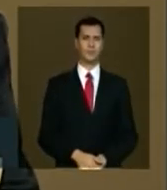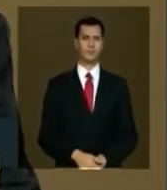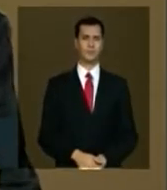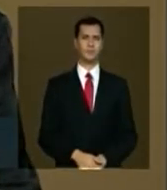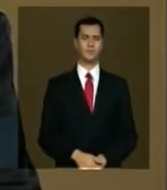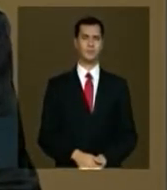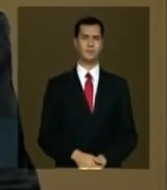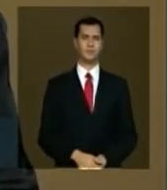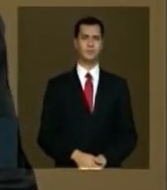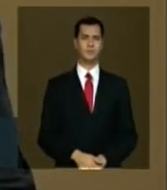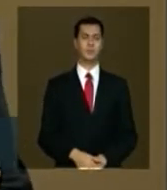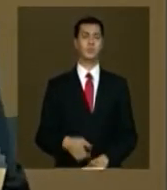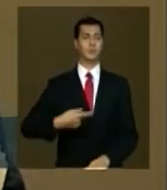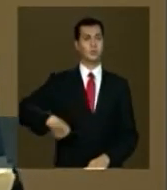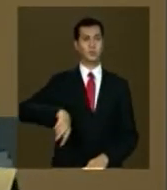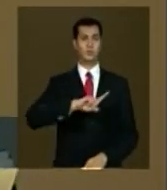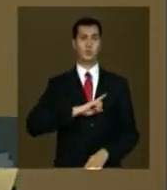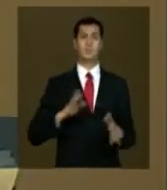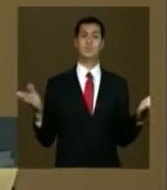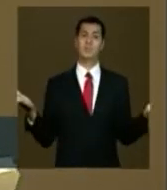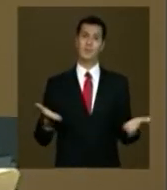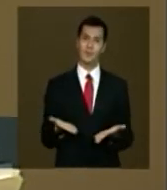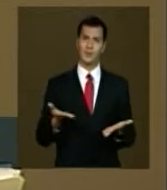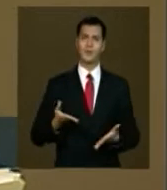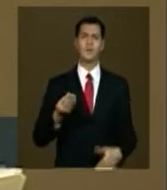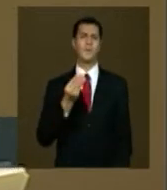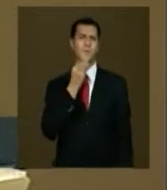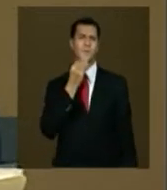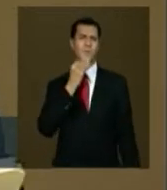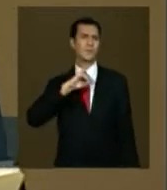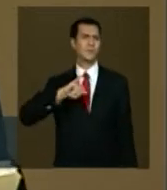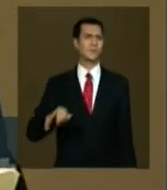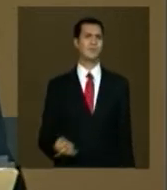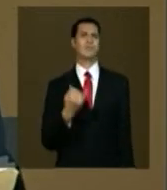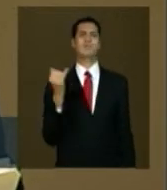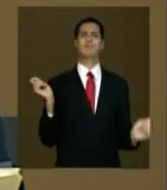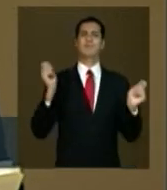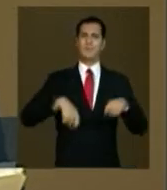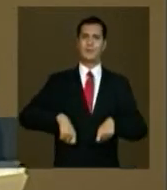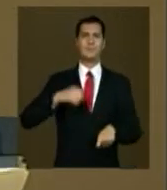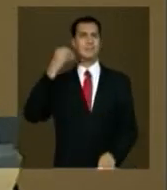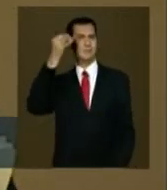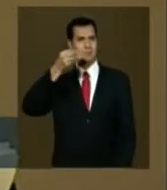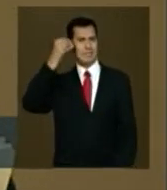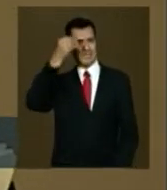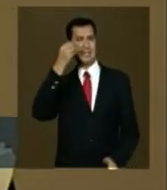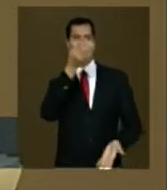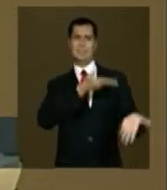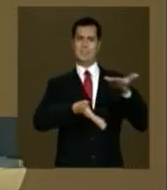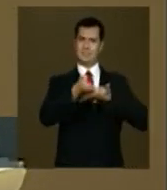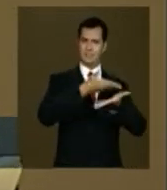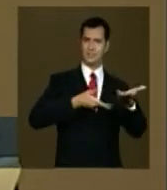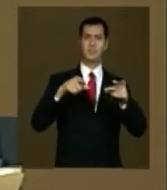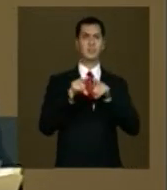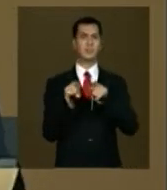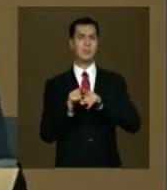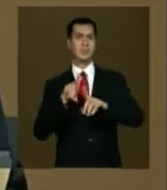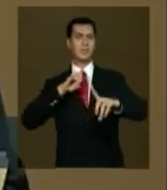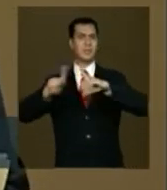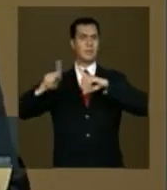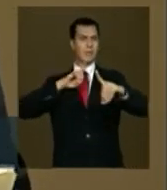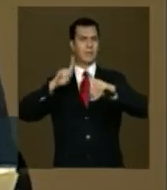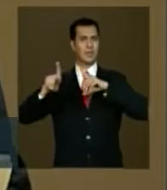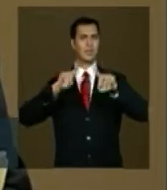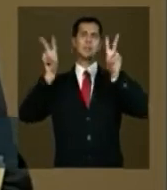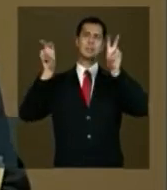diante de uma oportunidade privilegiada de compartilhar experiências debater desafios comuns nesses três dias de